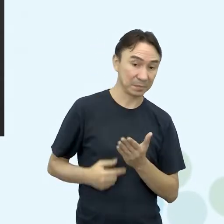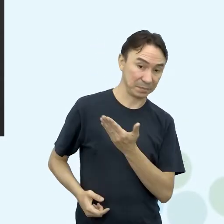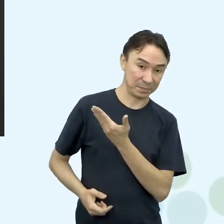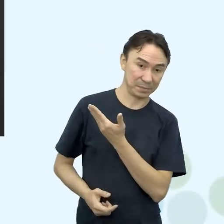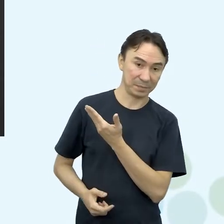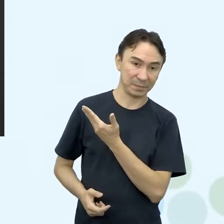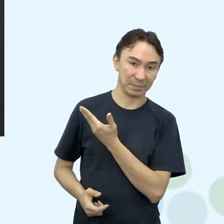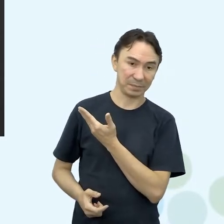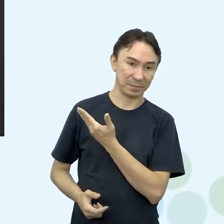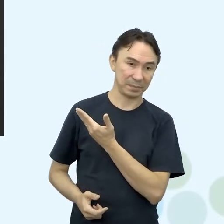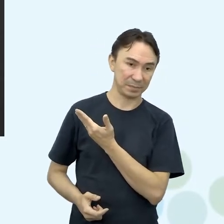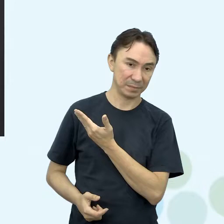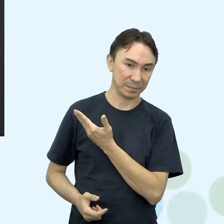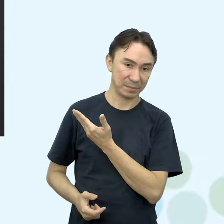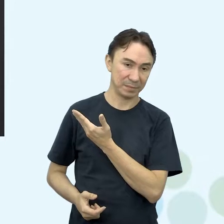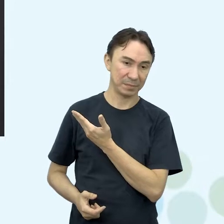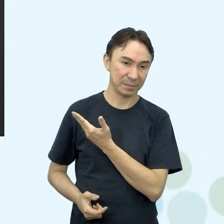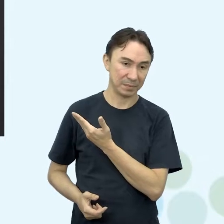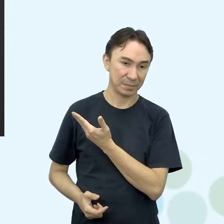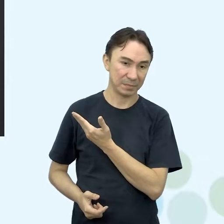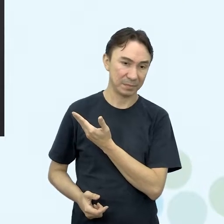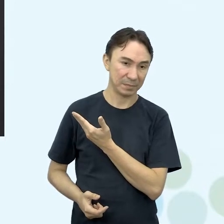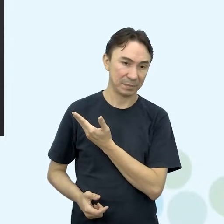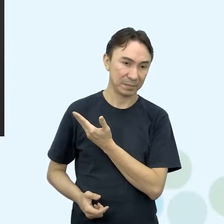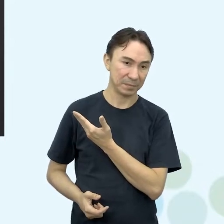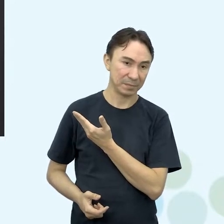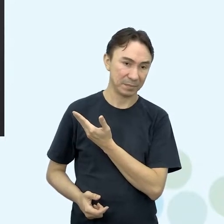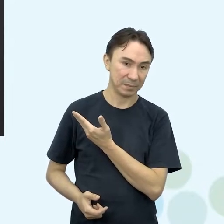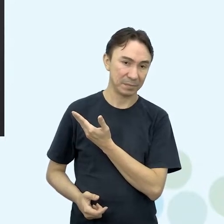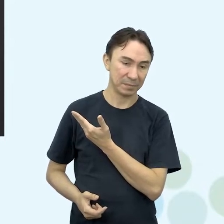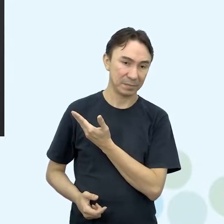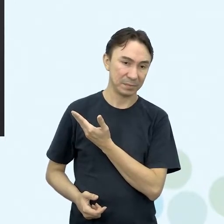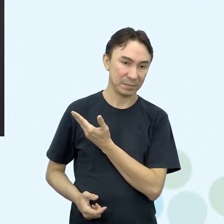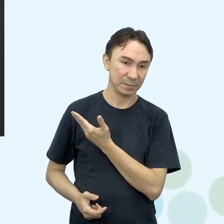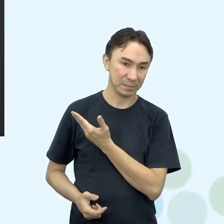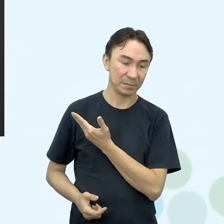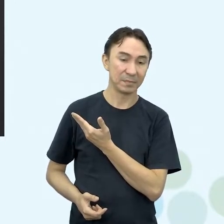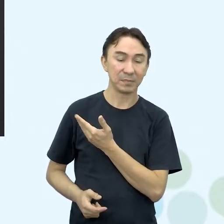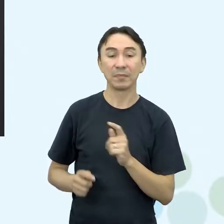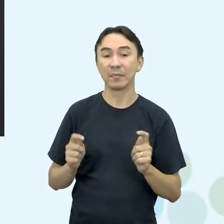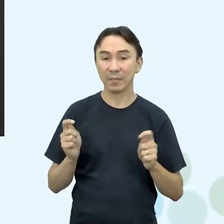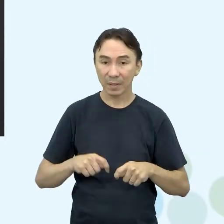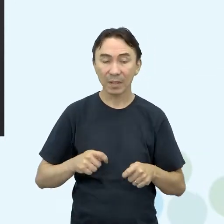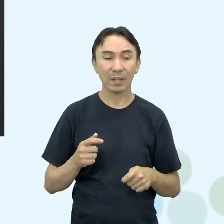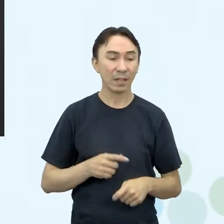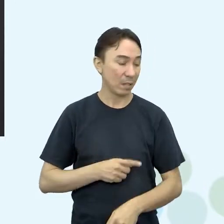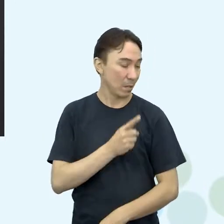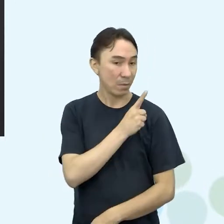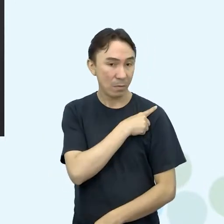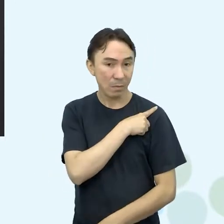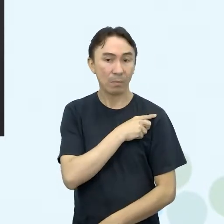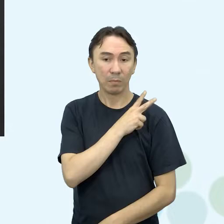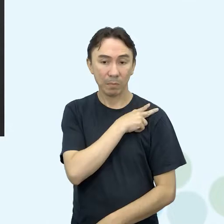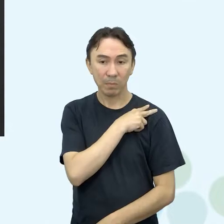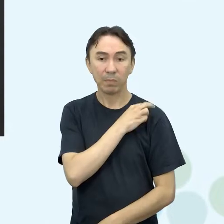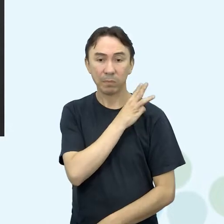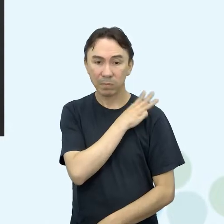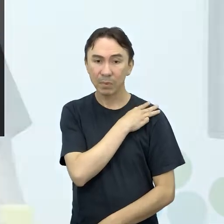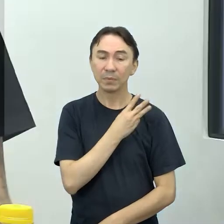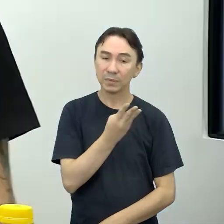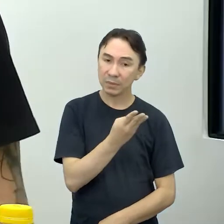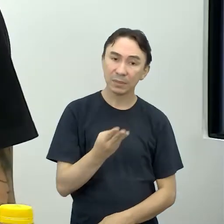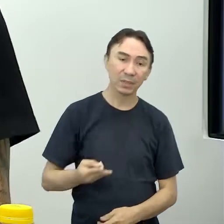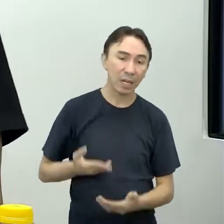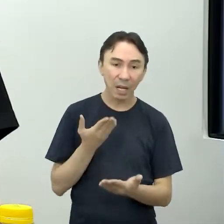a gente já consegue ver aqui também a divisão e como que por cada ano aumenta as aulas que vocês vão